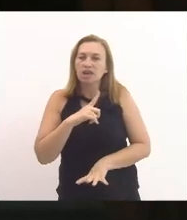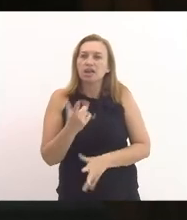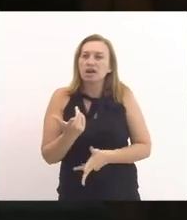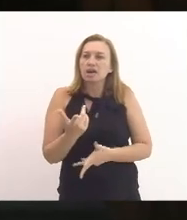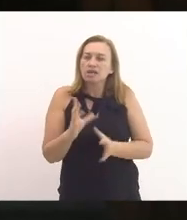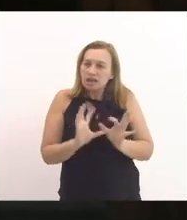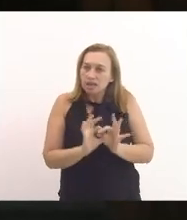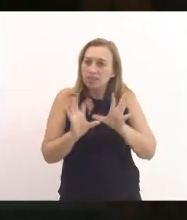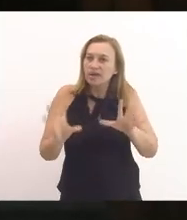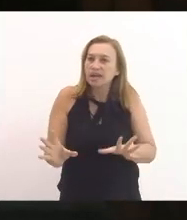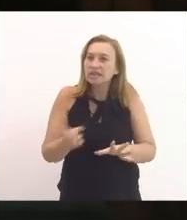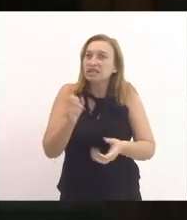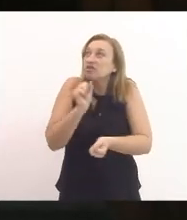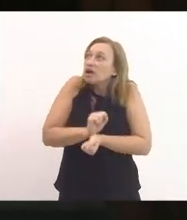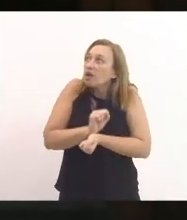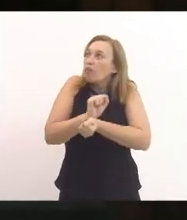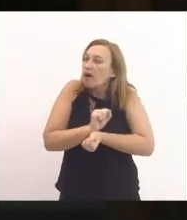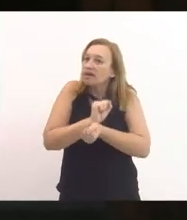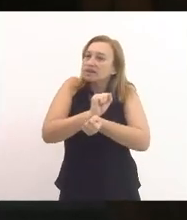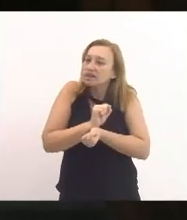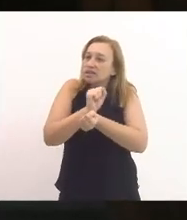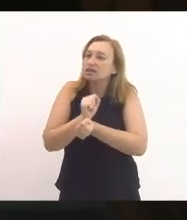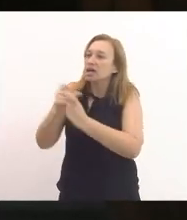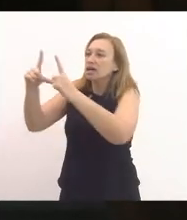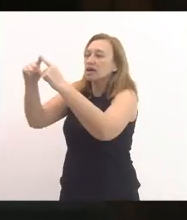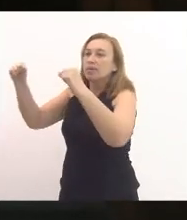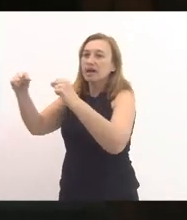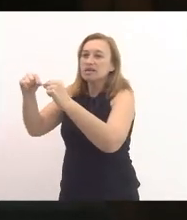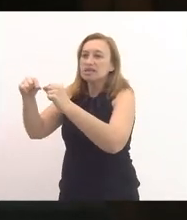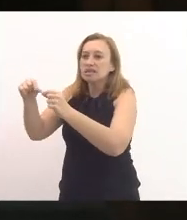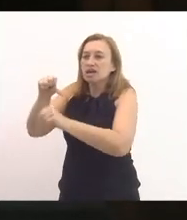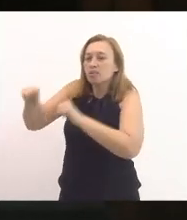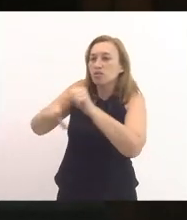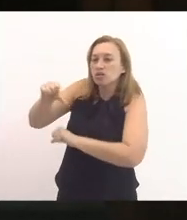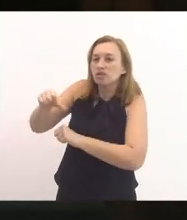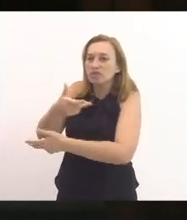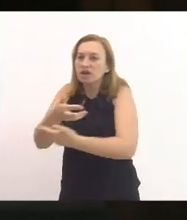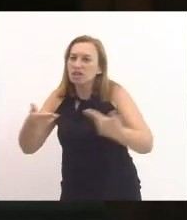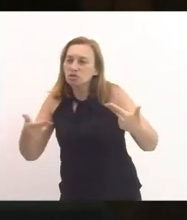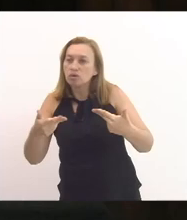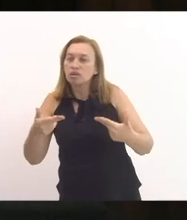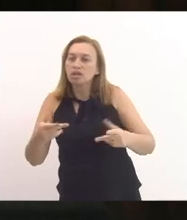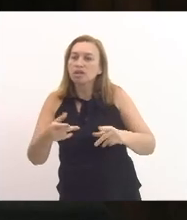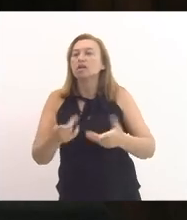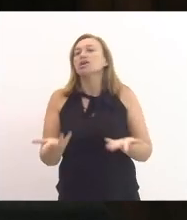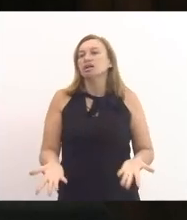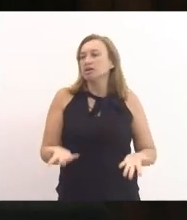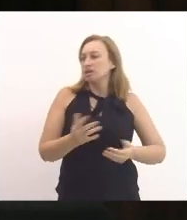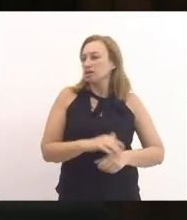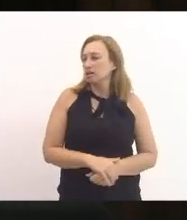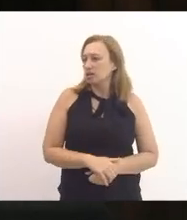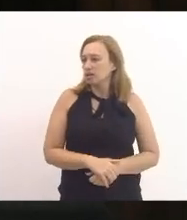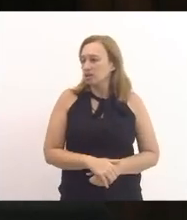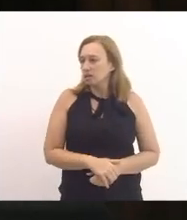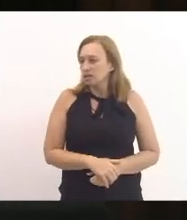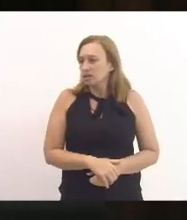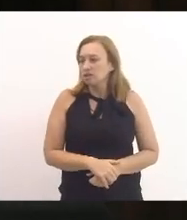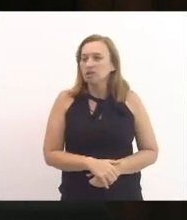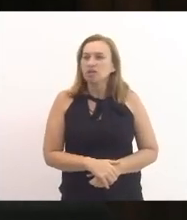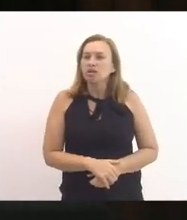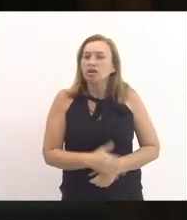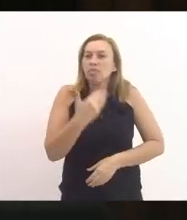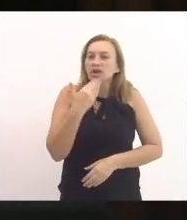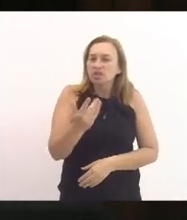protagonismo e não ficar esperando que os ventos de Brasília modifica em que será notificado então trato que o que